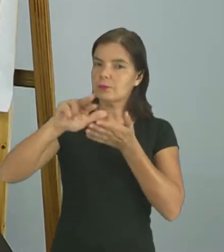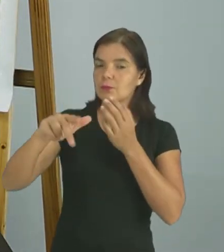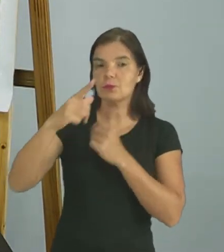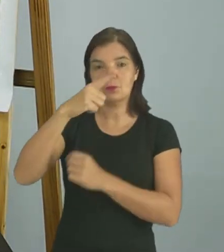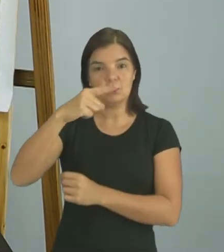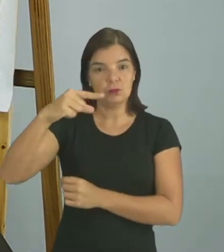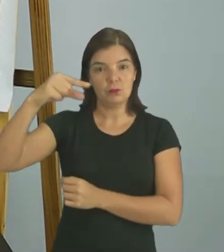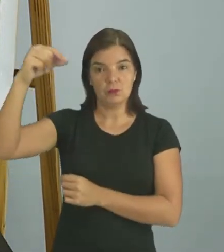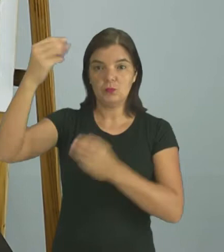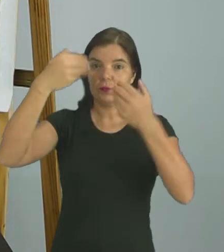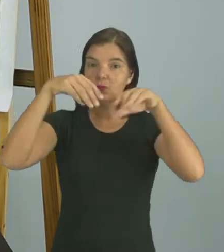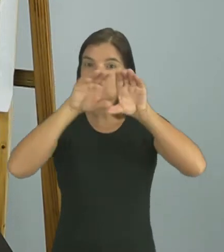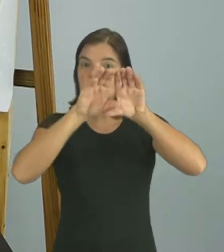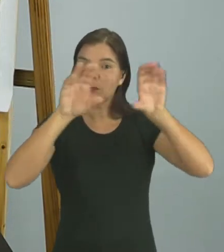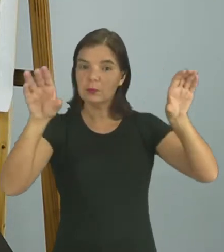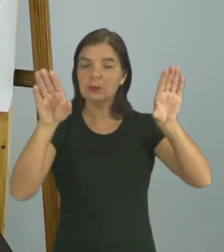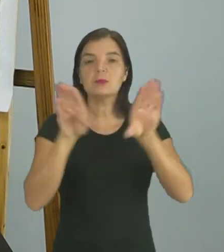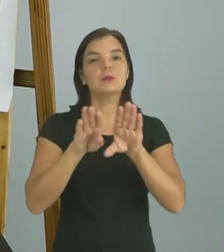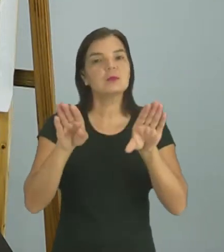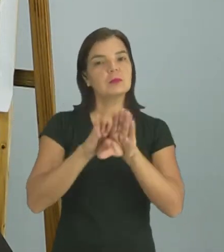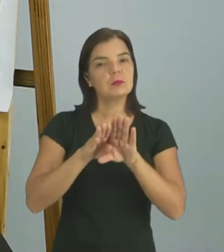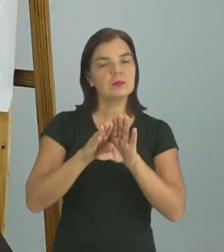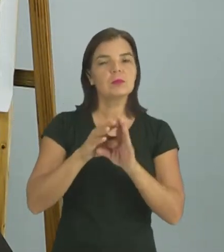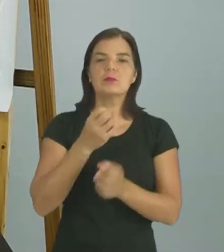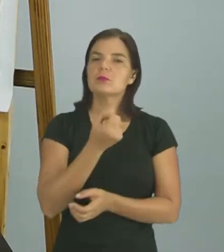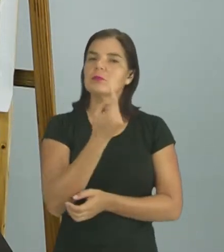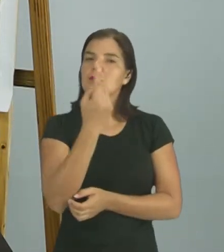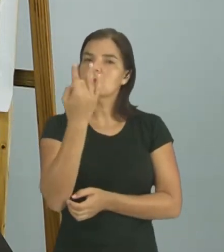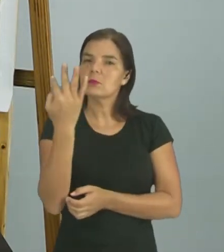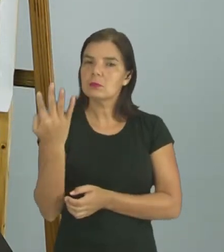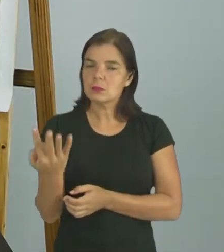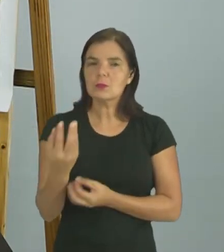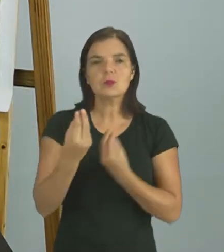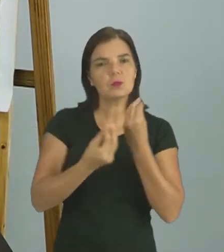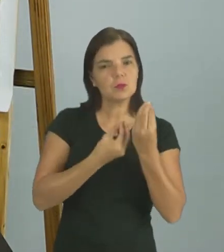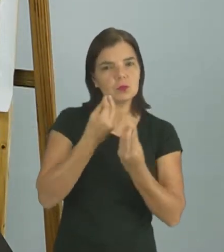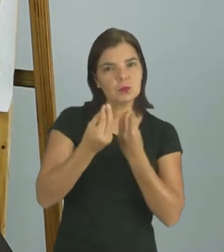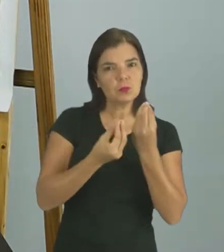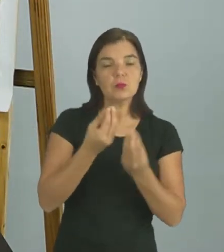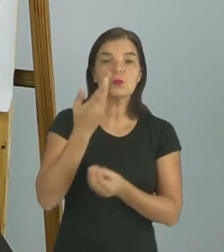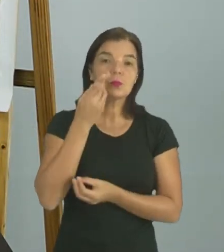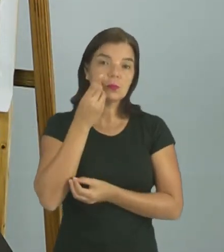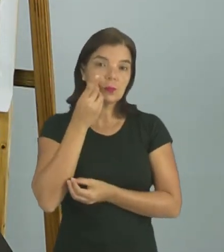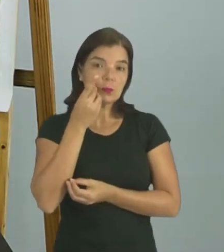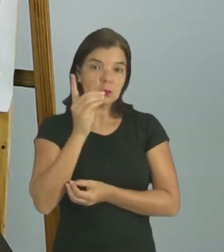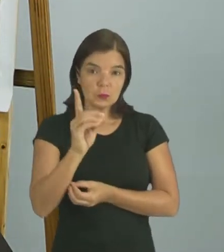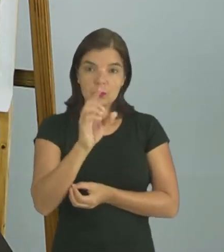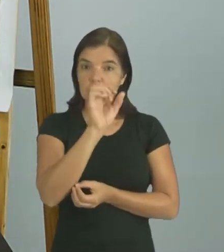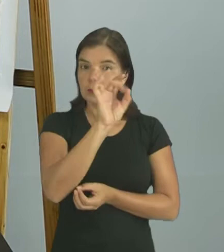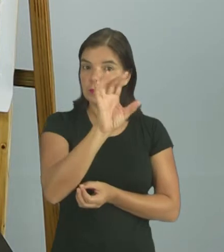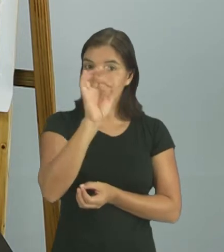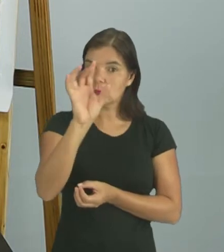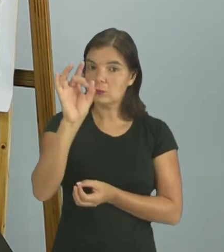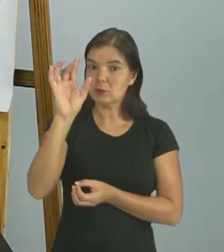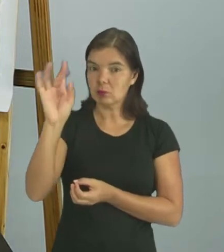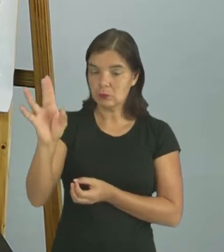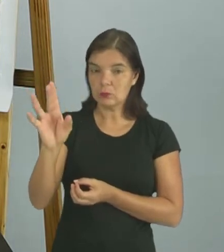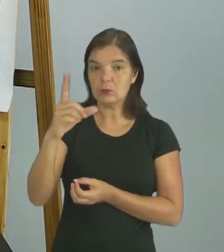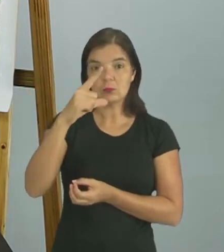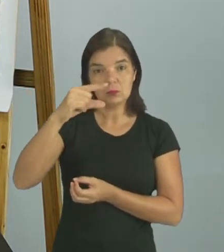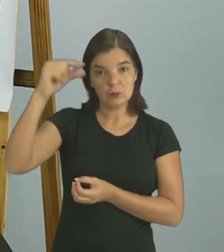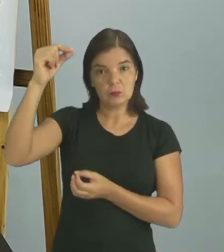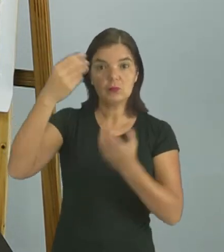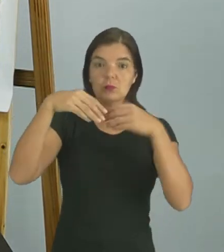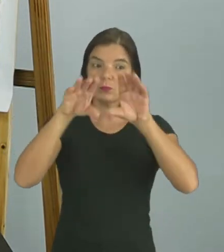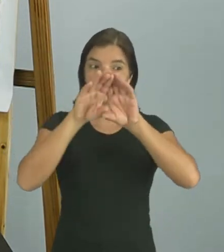de luas no céu e também foi contando como quantidade de dias que cada lua ficava do seu formato